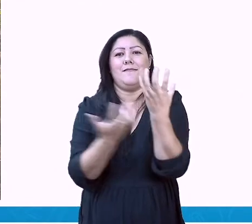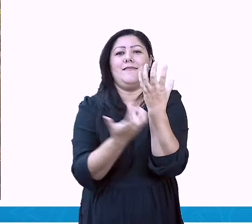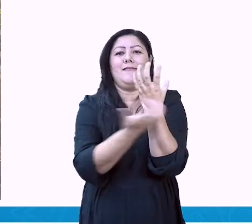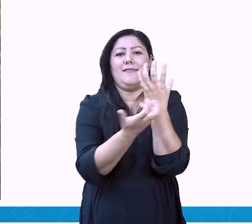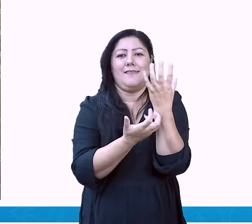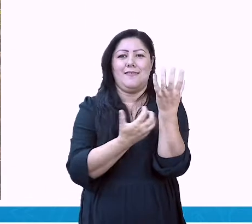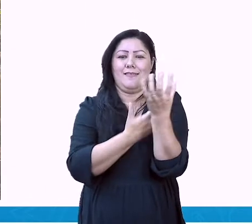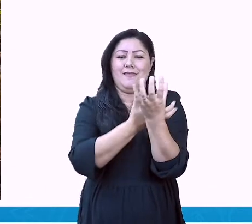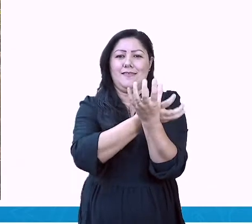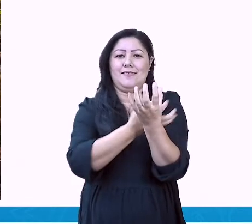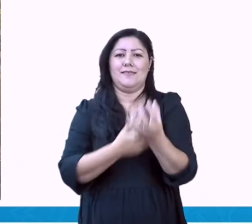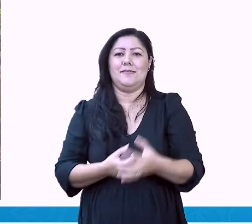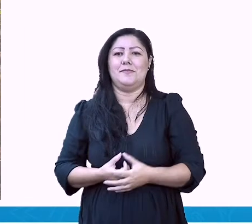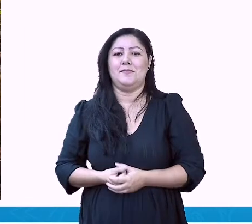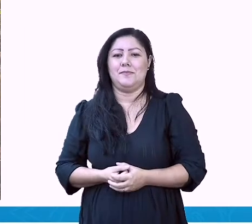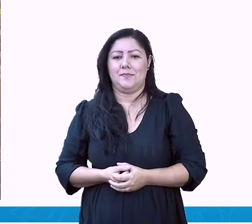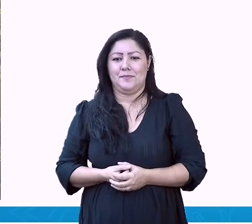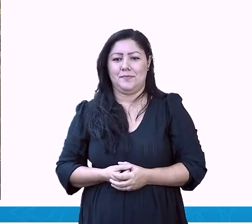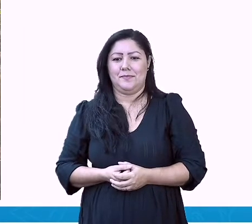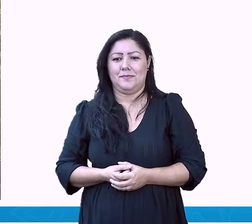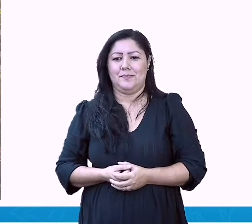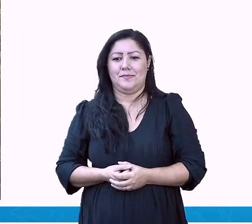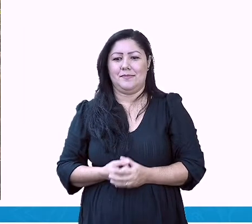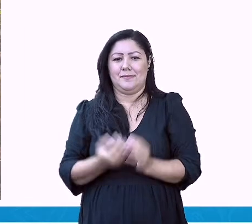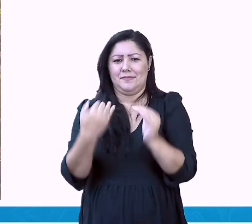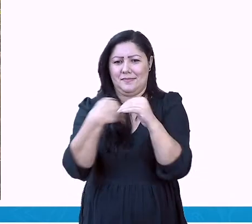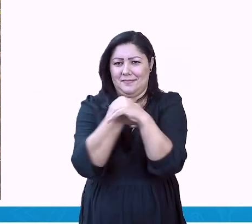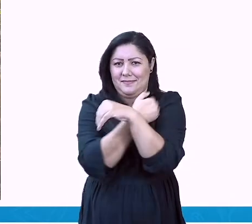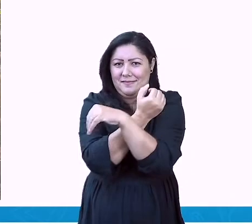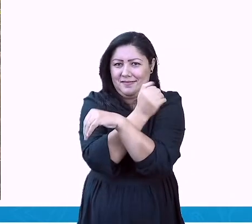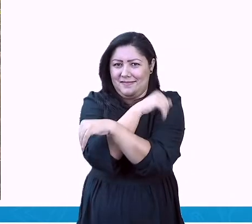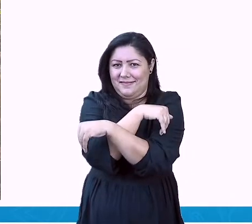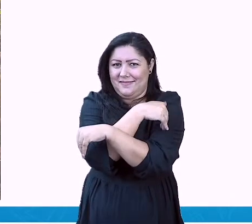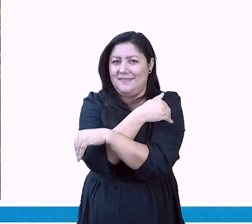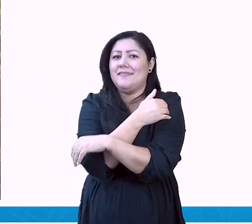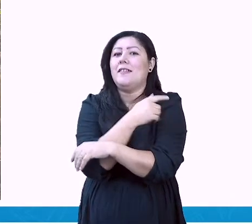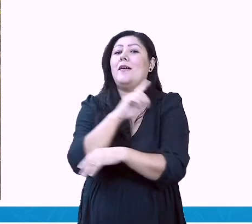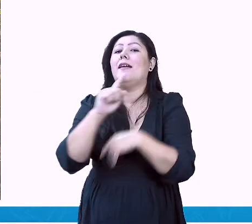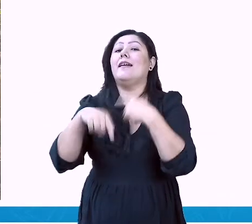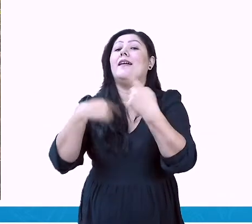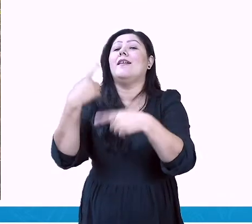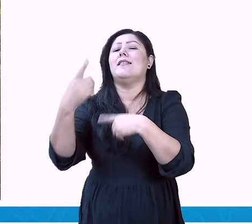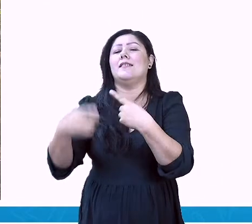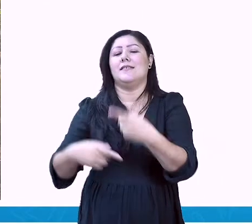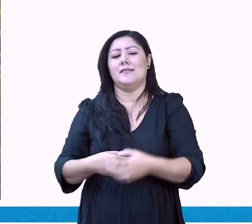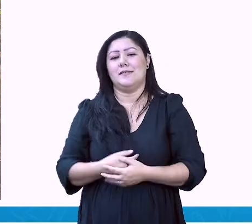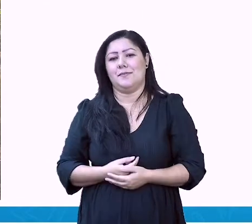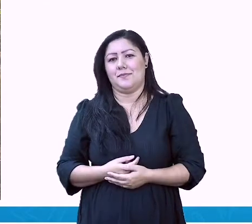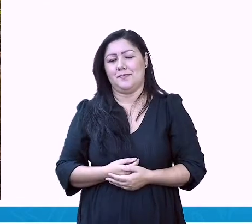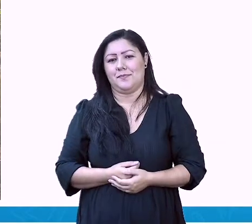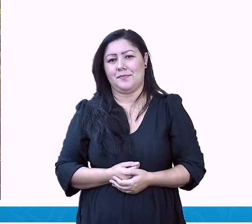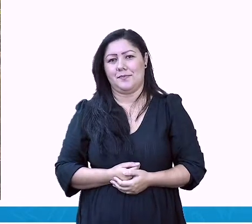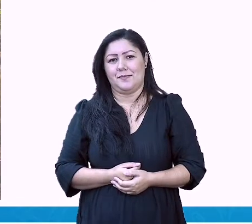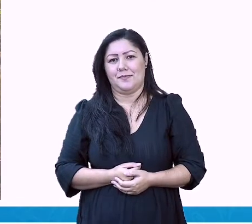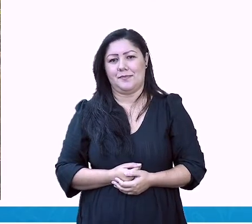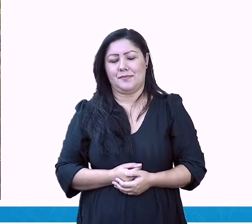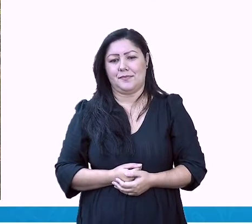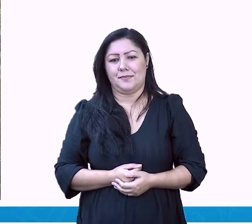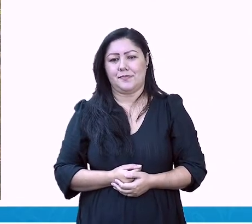galhos. Retorcidas não. Retorcidas nós vamos ver em um outro tipo de vegetação.